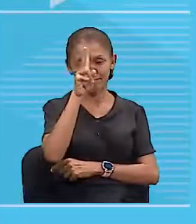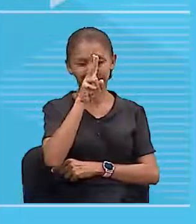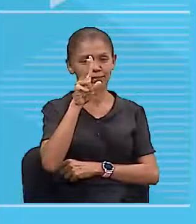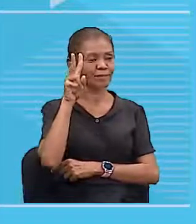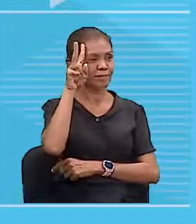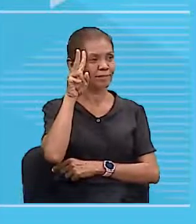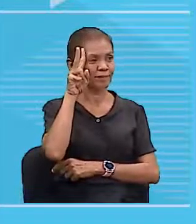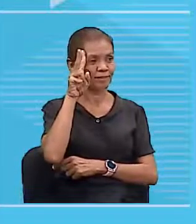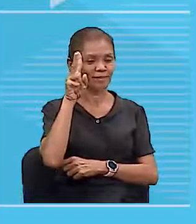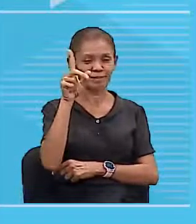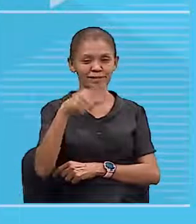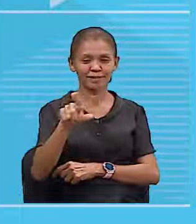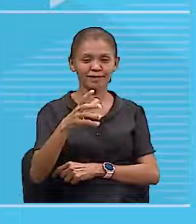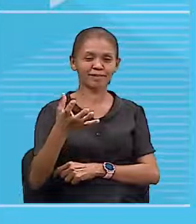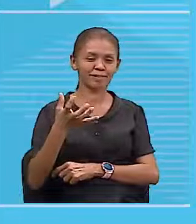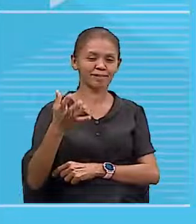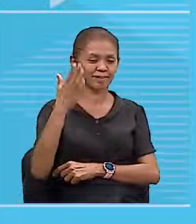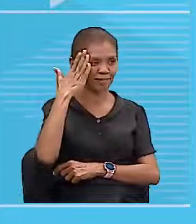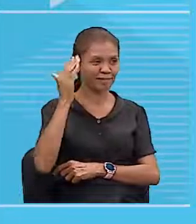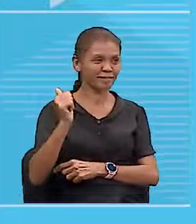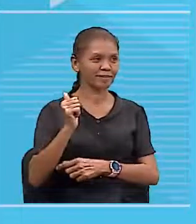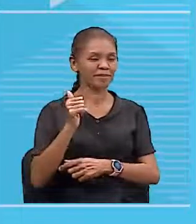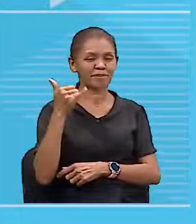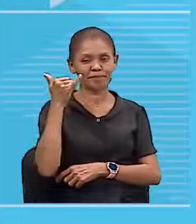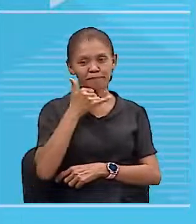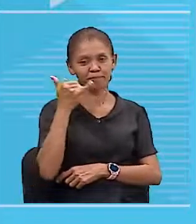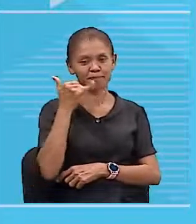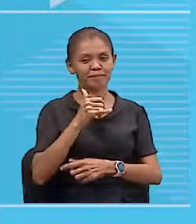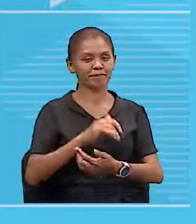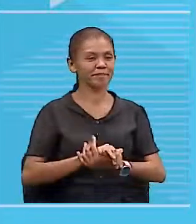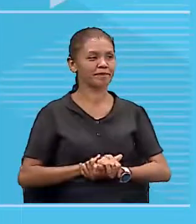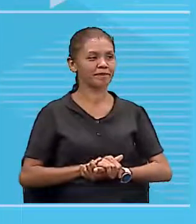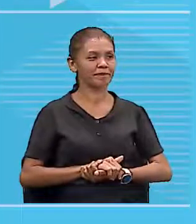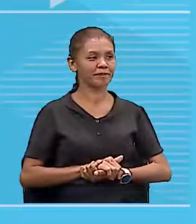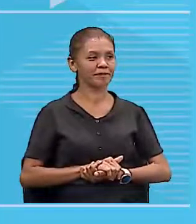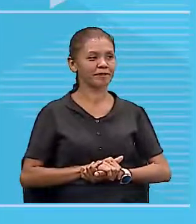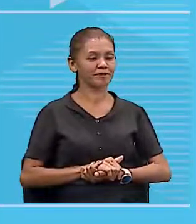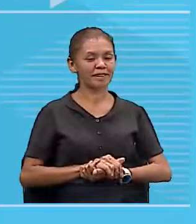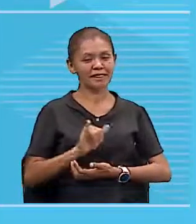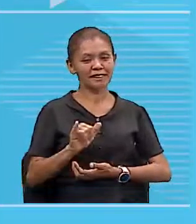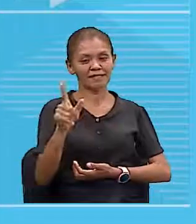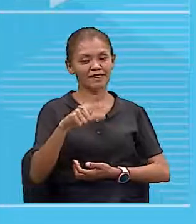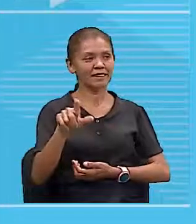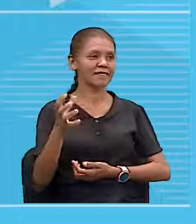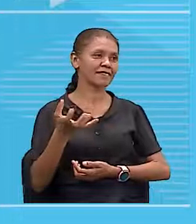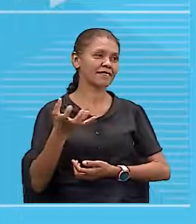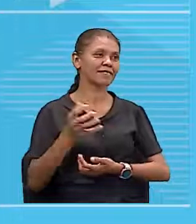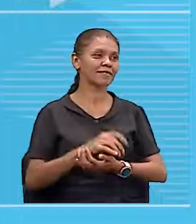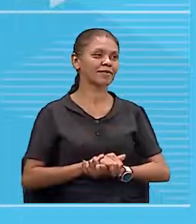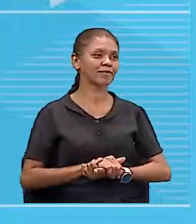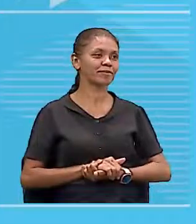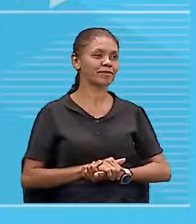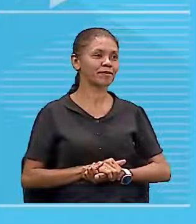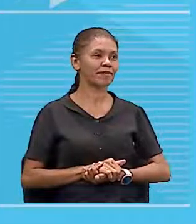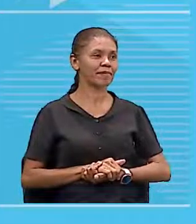vocês querem saber a historinha quando eu aprendi a dirigir querem saber da história eu conto Só se vocês quiserem né e aqui